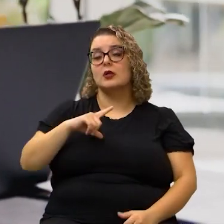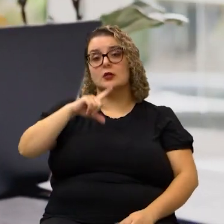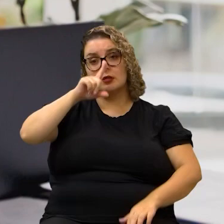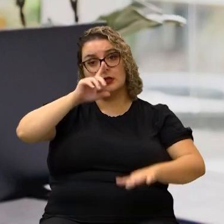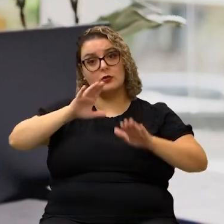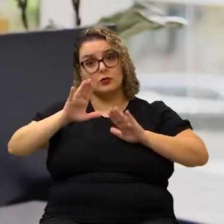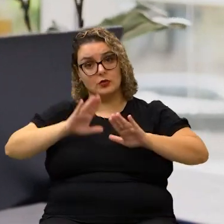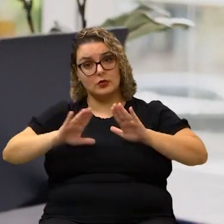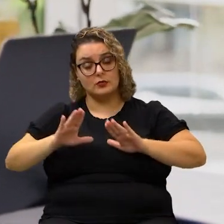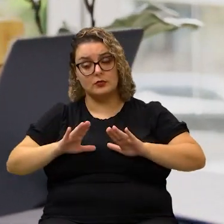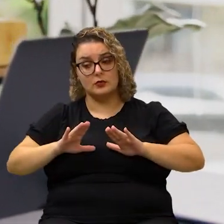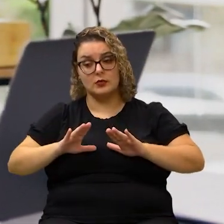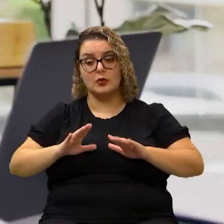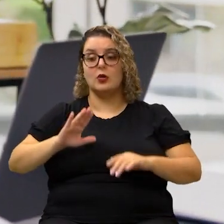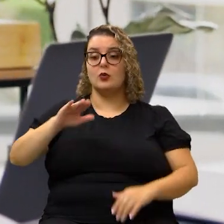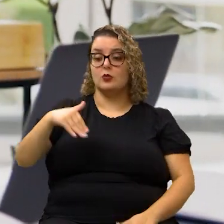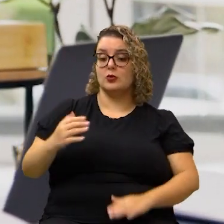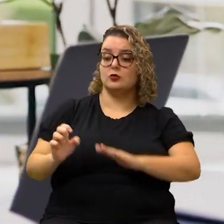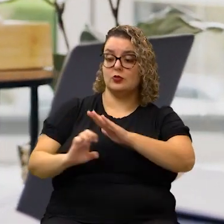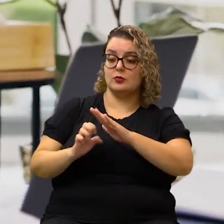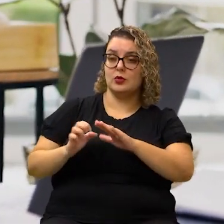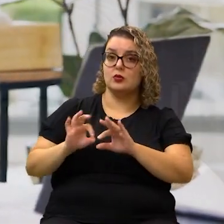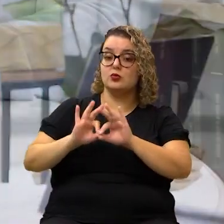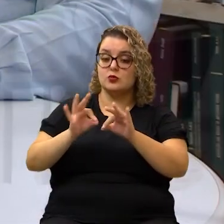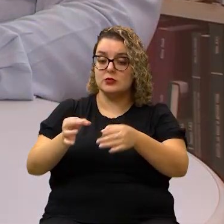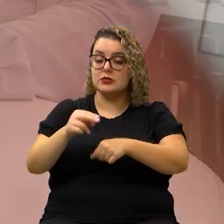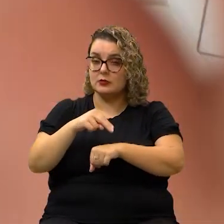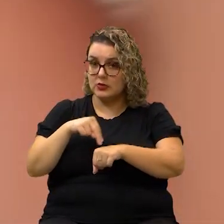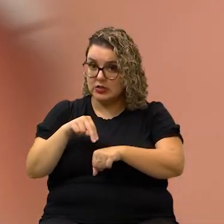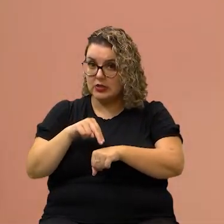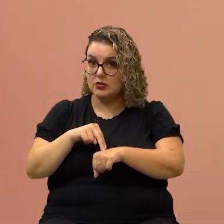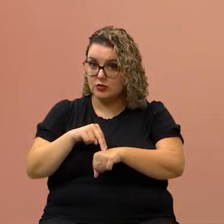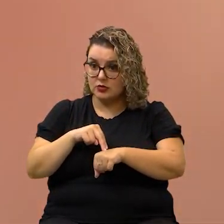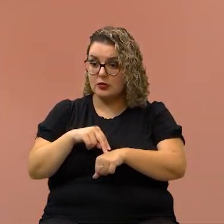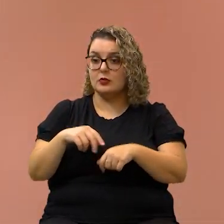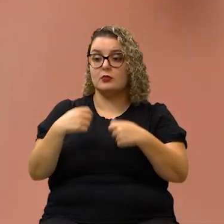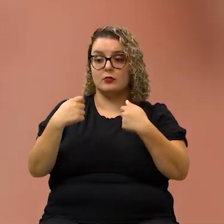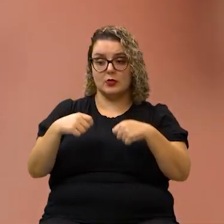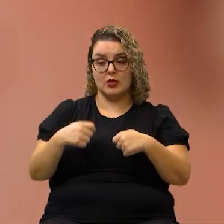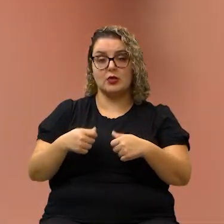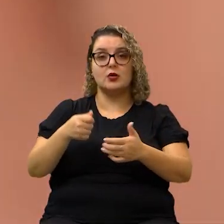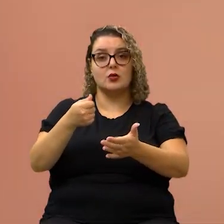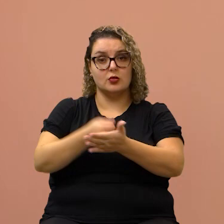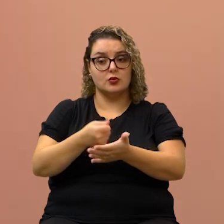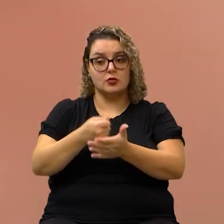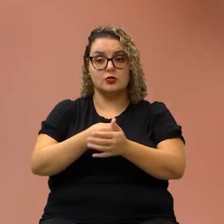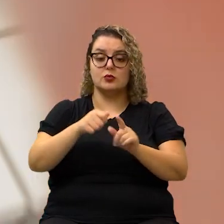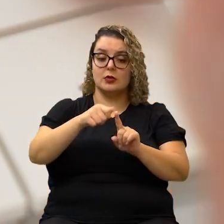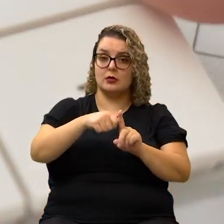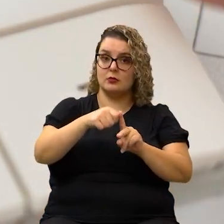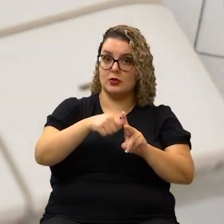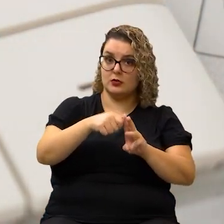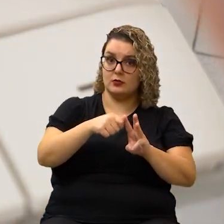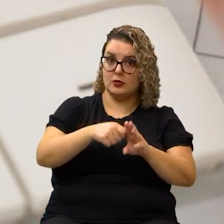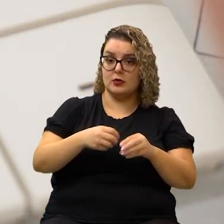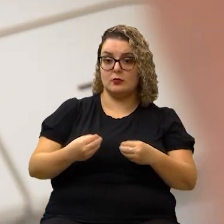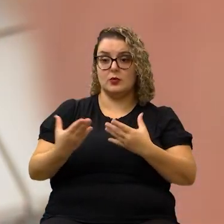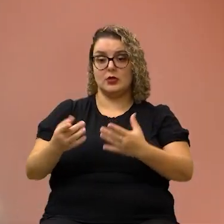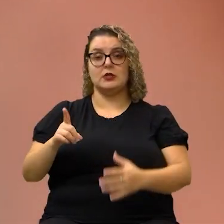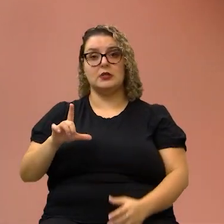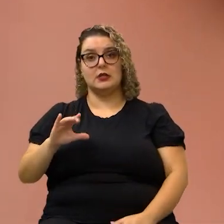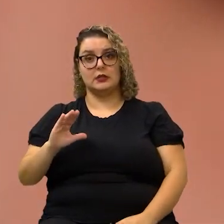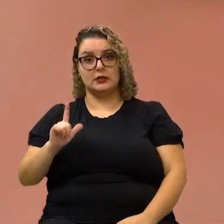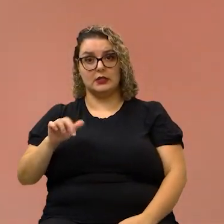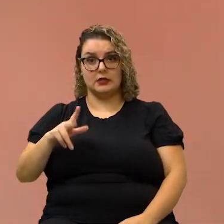ter o cuidado, né? No momento que a empresa ela entra no Simples Nacional, ela precisa cumprir mensalmente com a entrega das